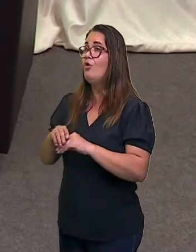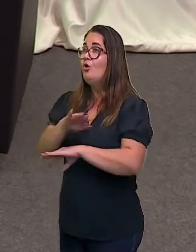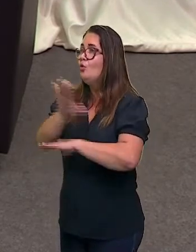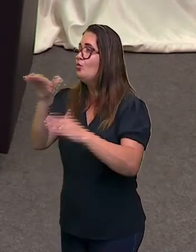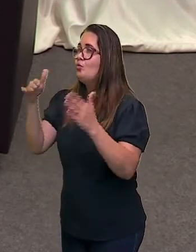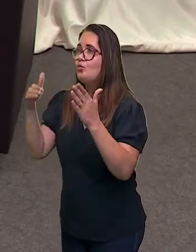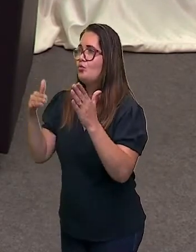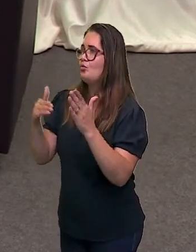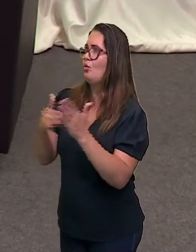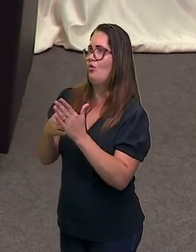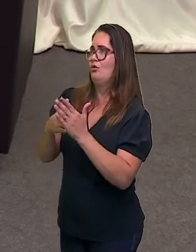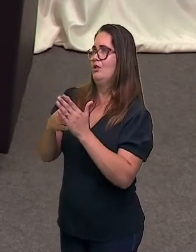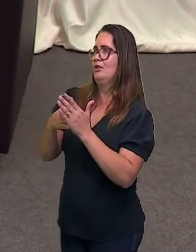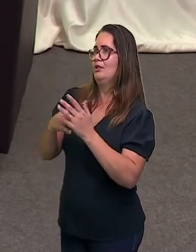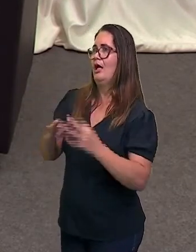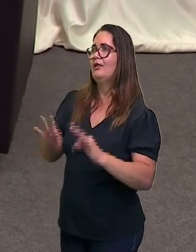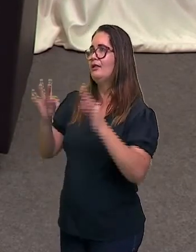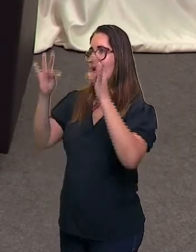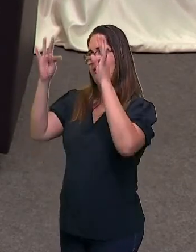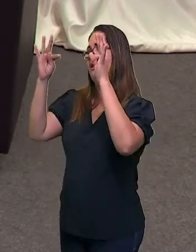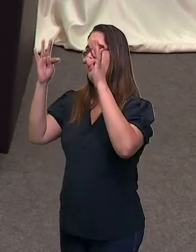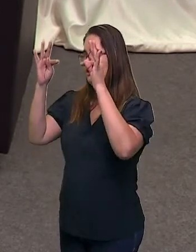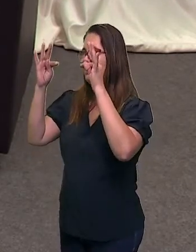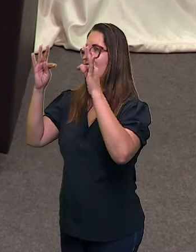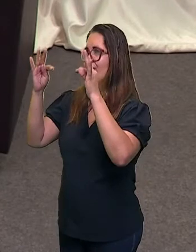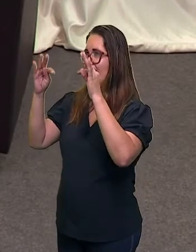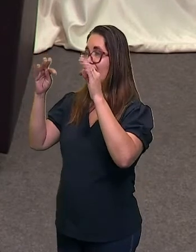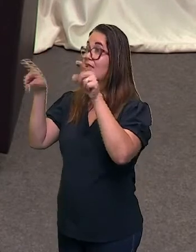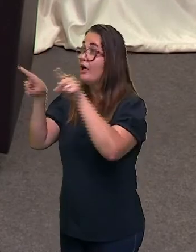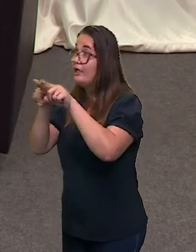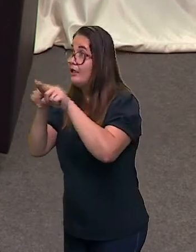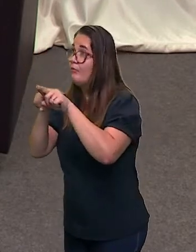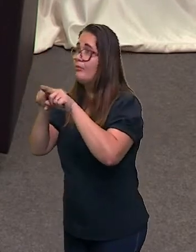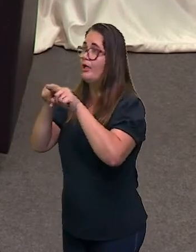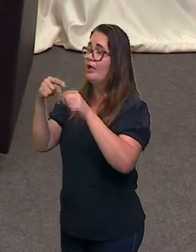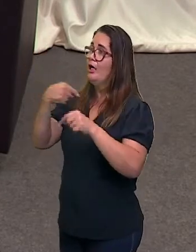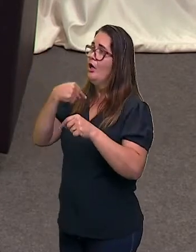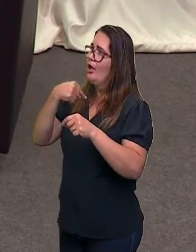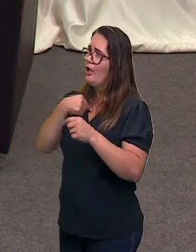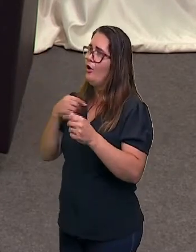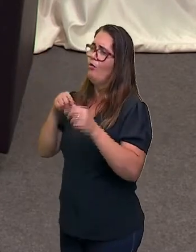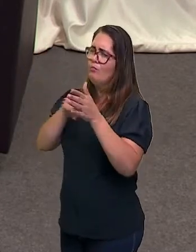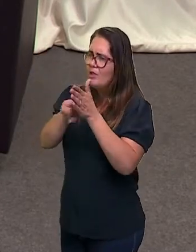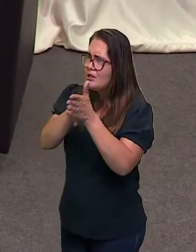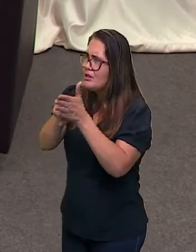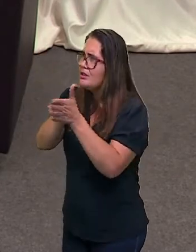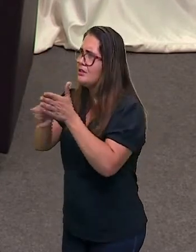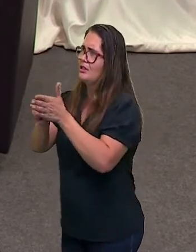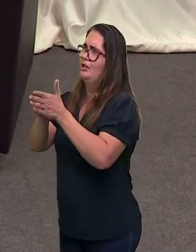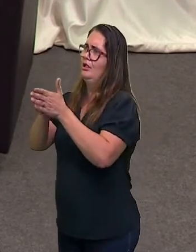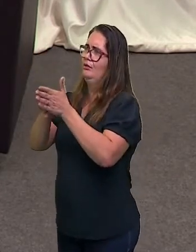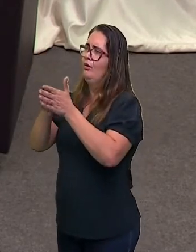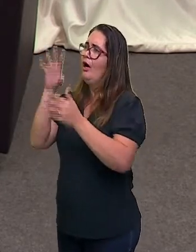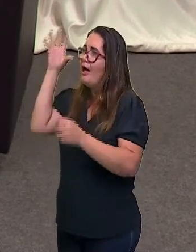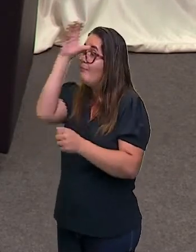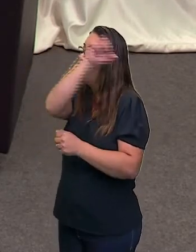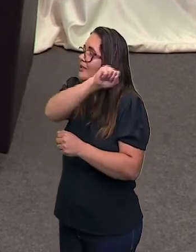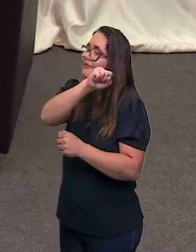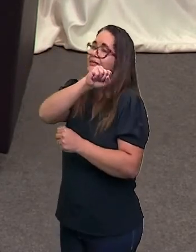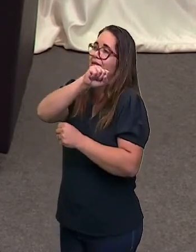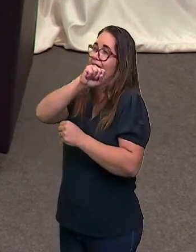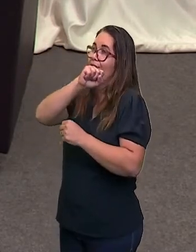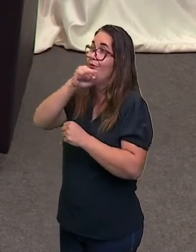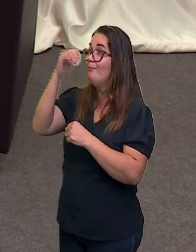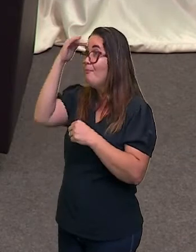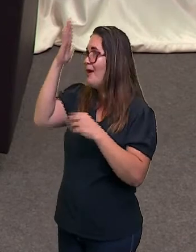aprender isso para interagir com os meus alunos durante as aulas. Além de ter ampliado e